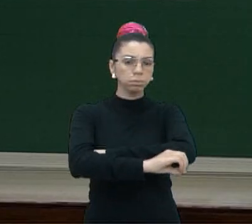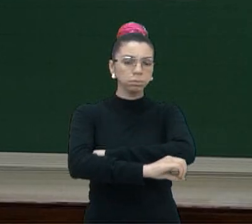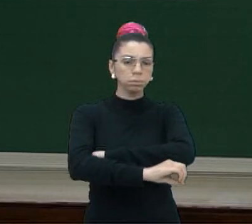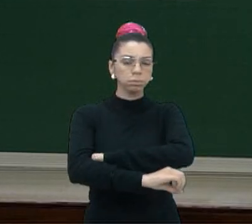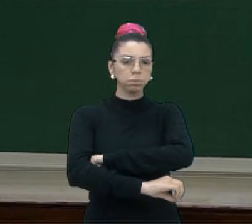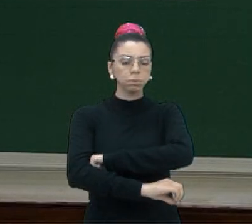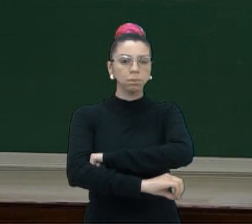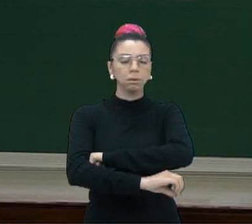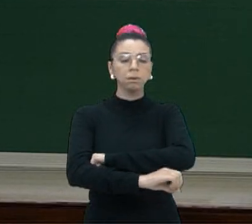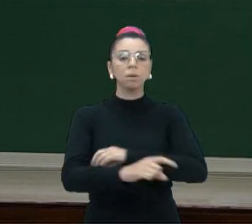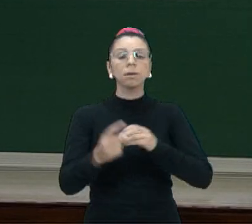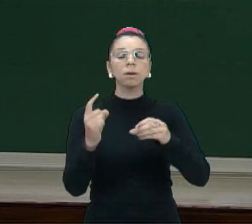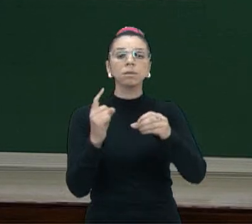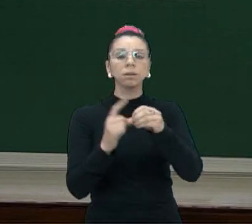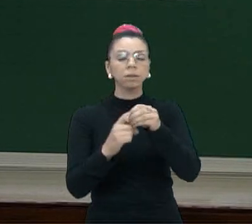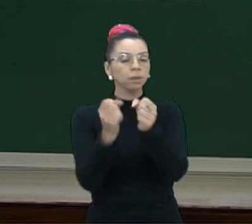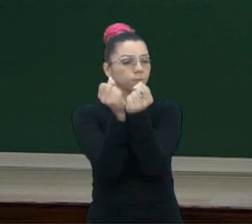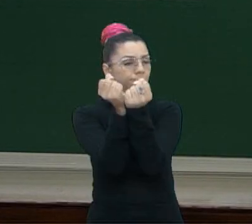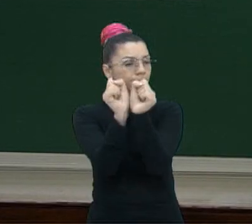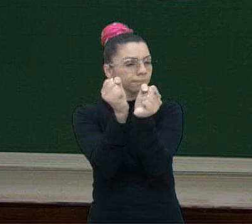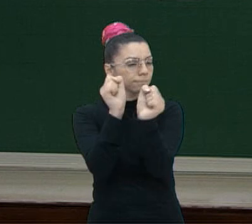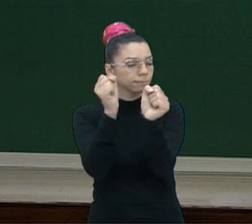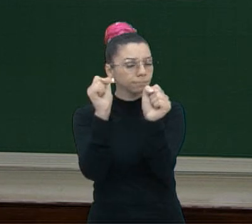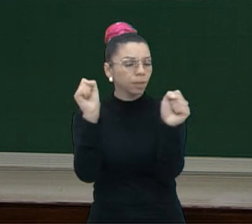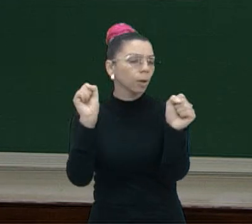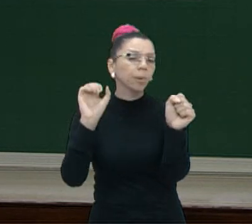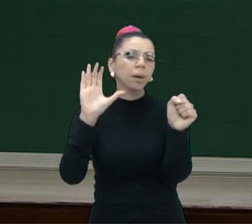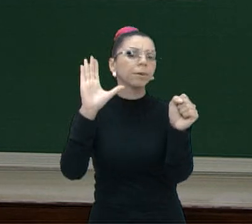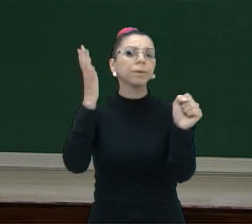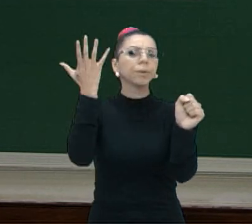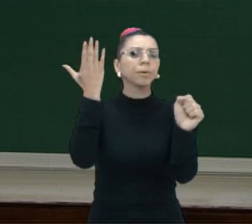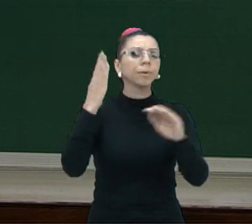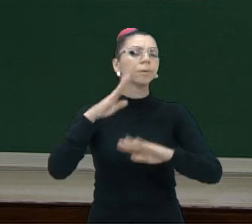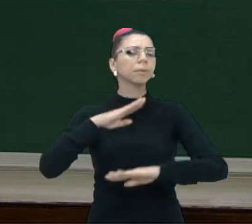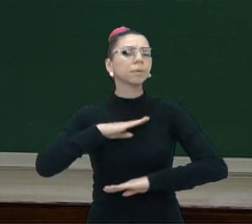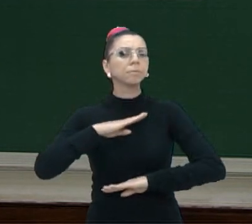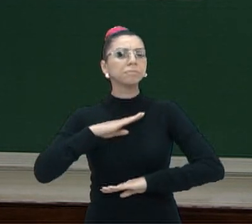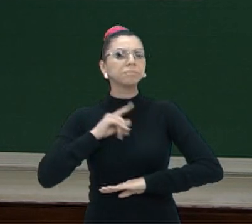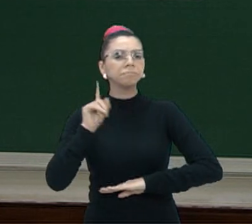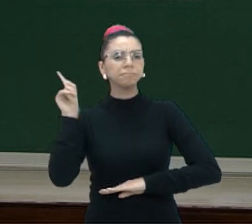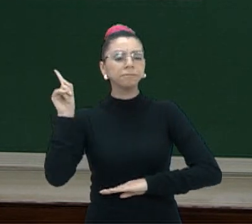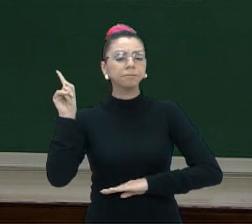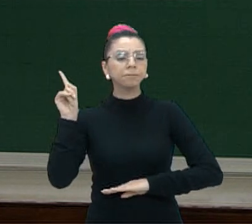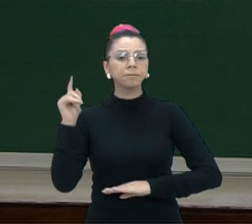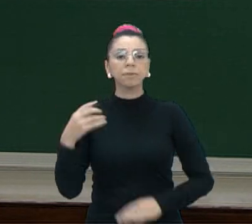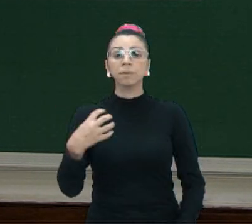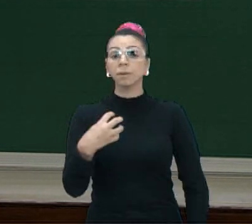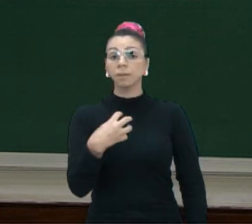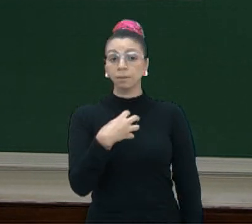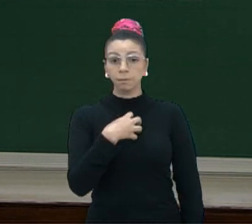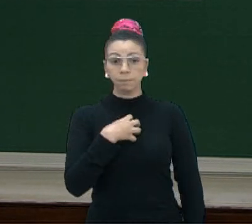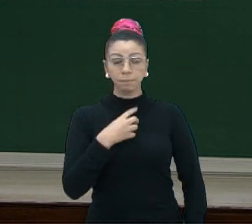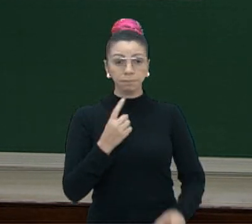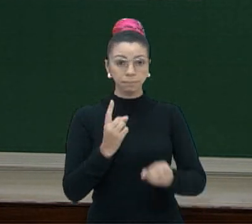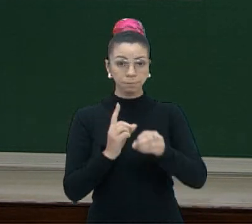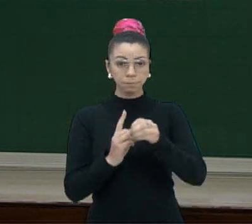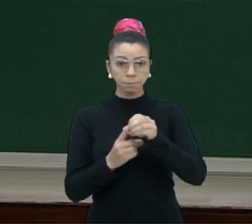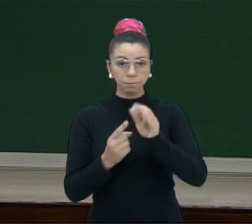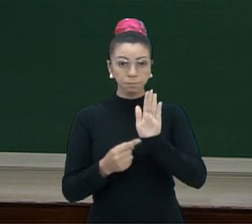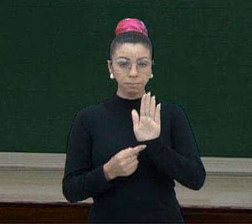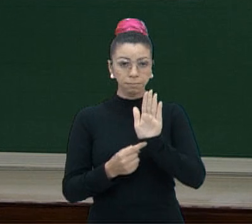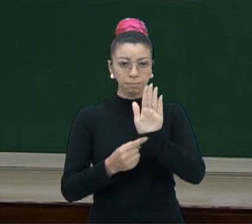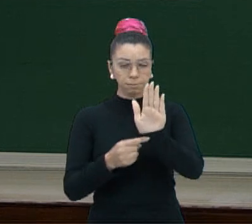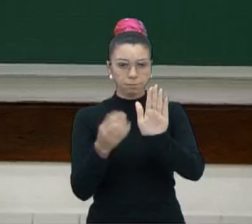é relativamente grande. O que será que está acontecendo? Que sentimento que essa imagem traz